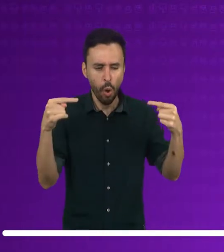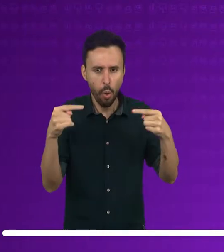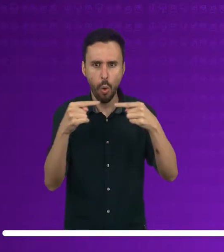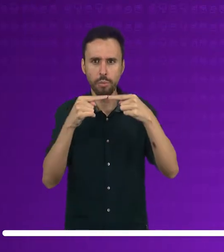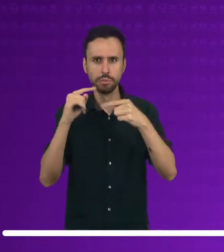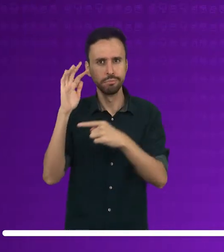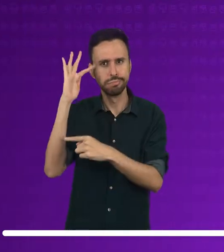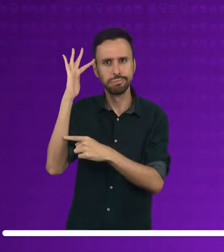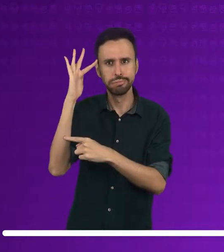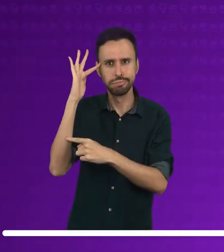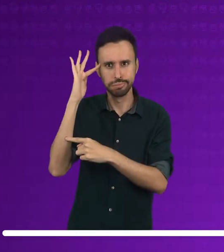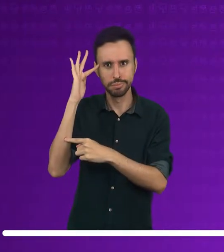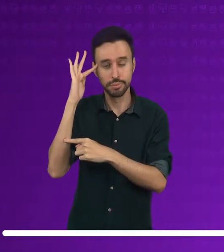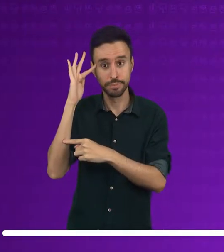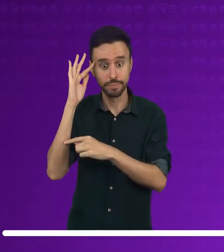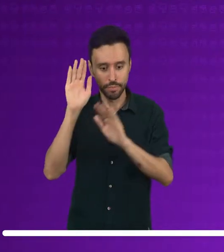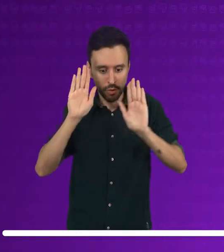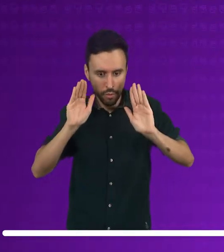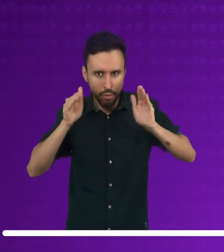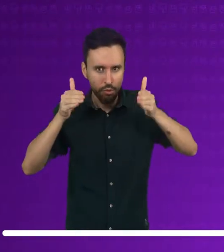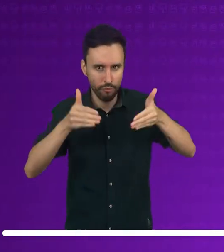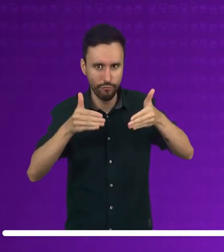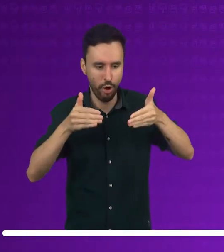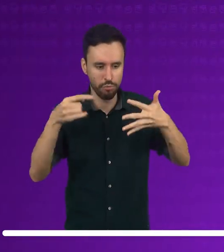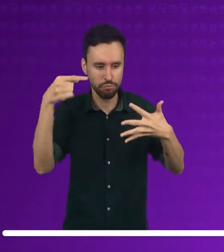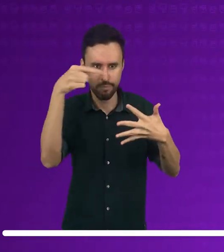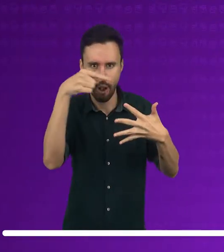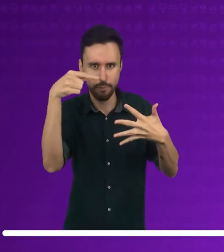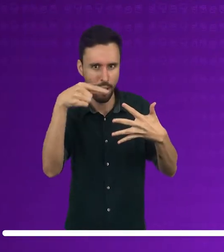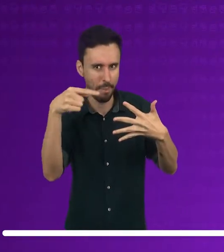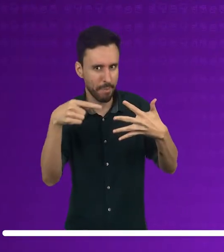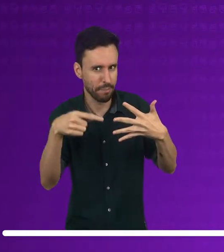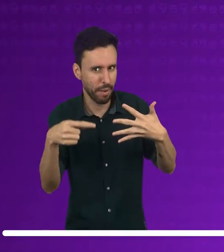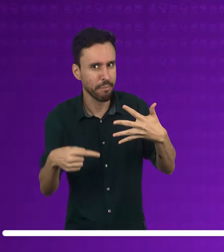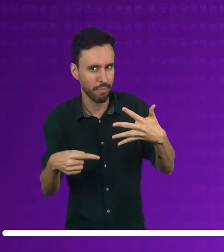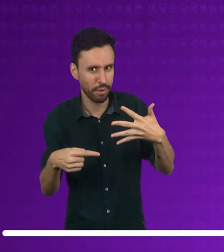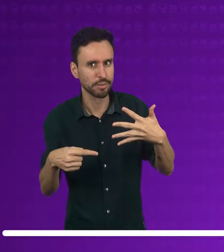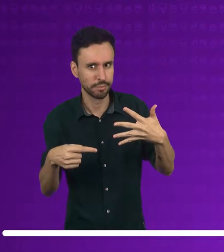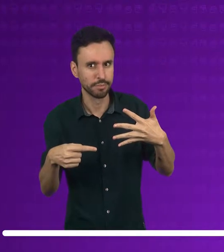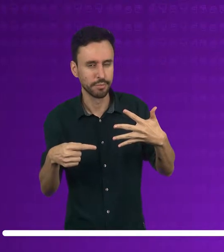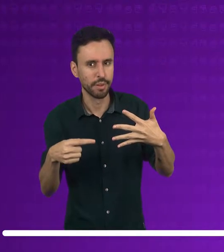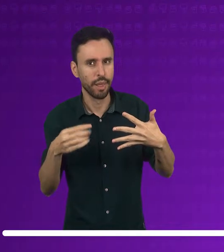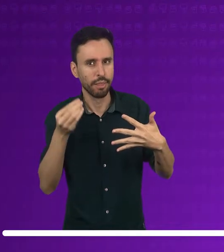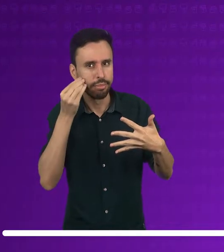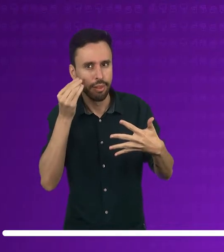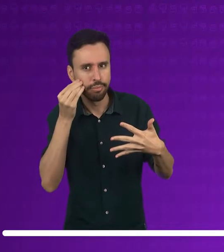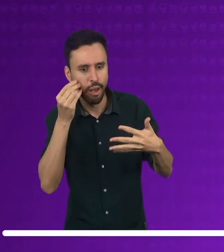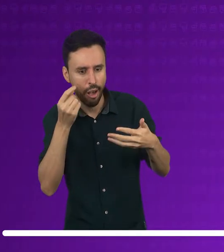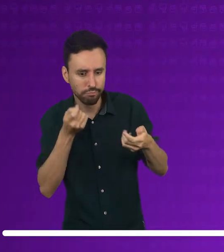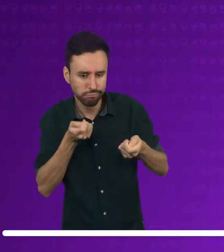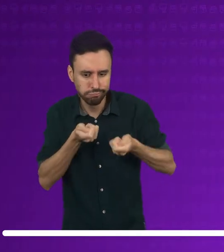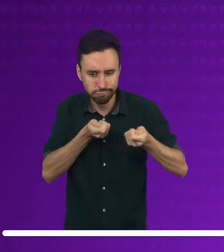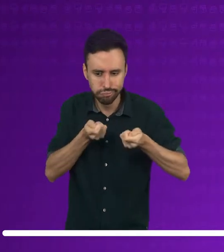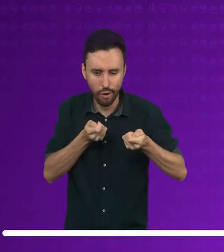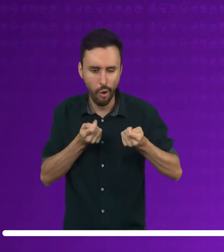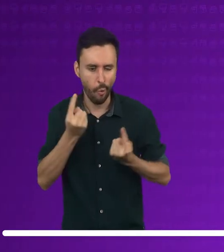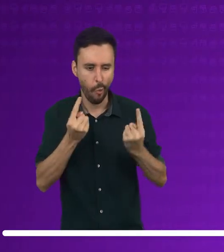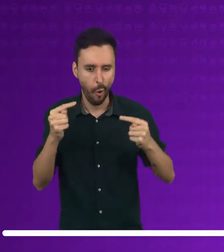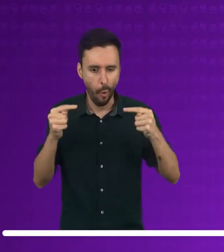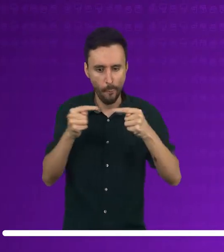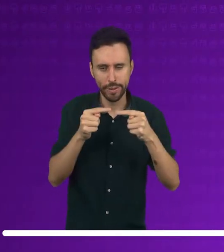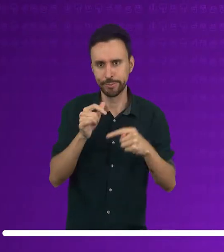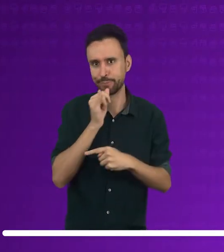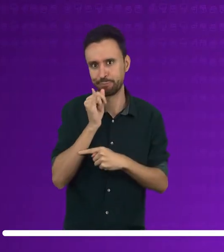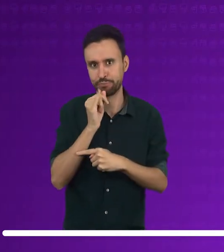metas, seus sonhos. Mantenha o foco nessas prioridades e, se precisar, faça alguns sacrifícios. Se a sua prioridade para